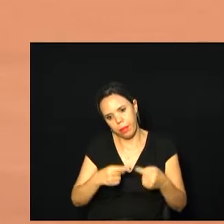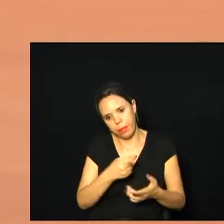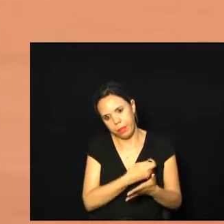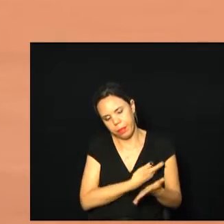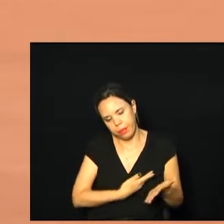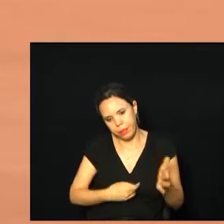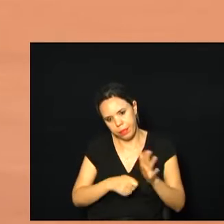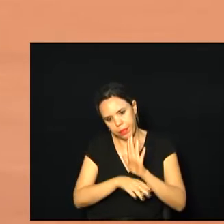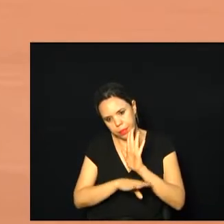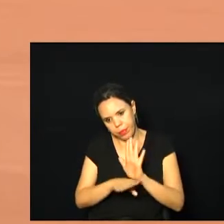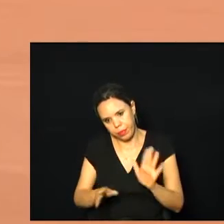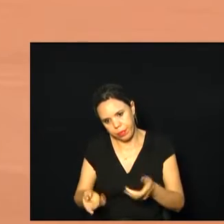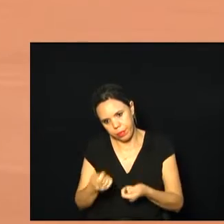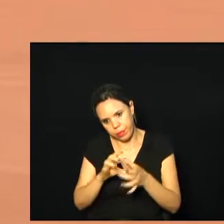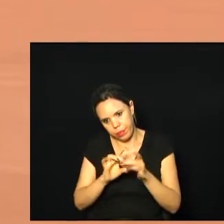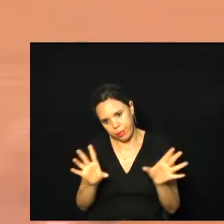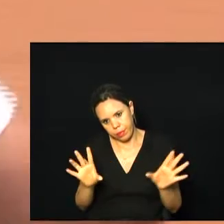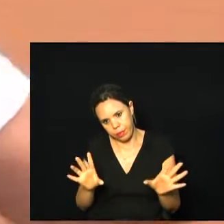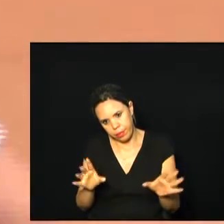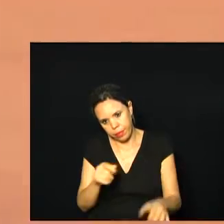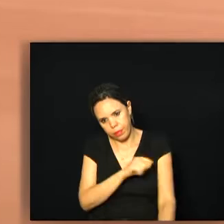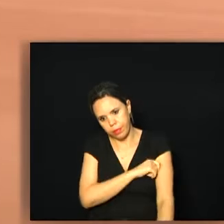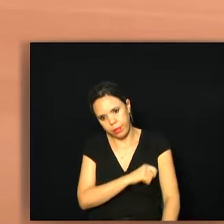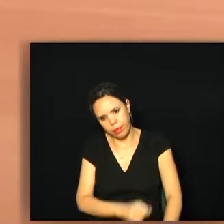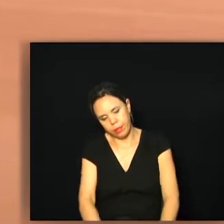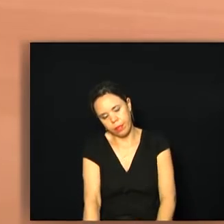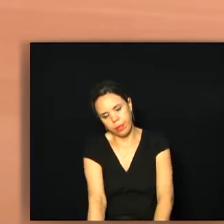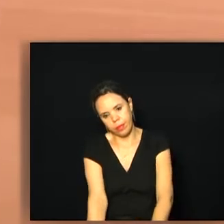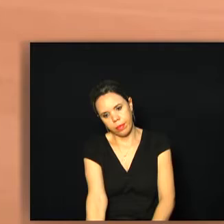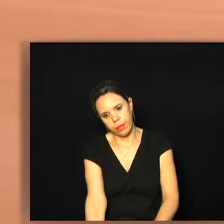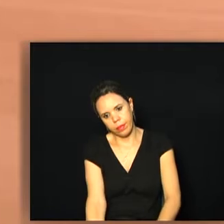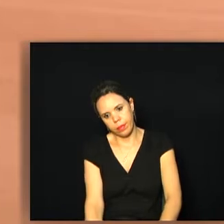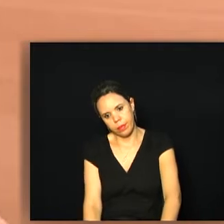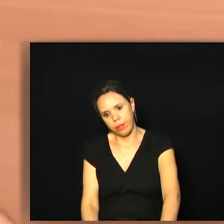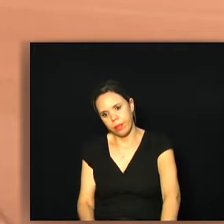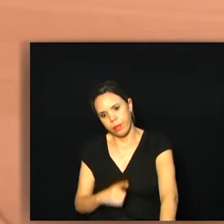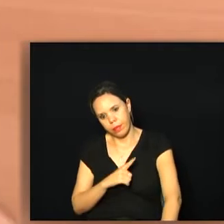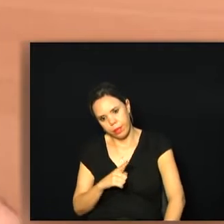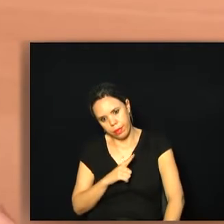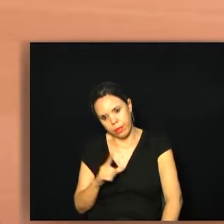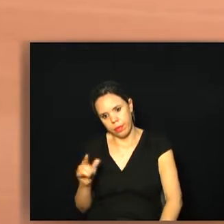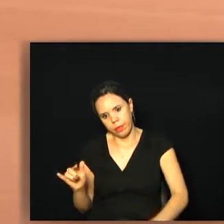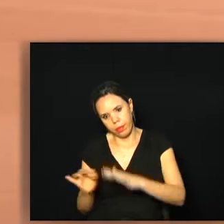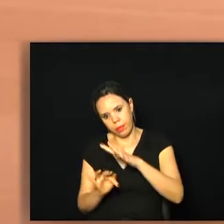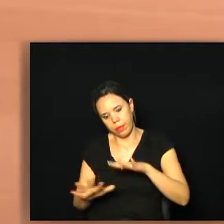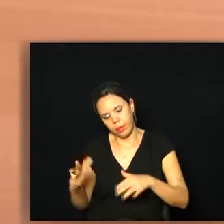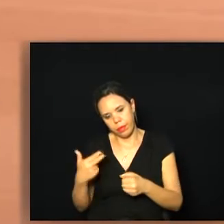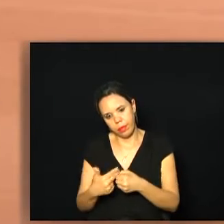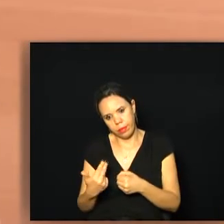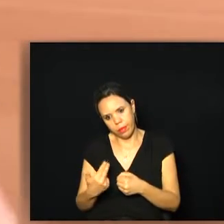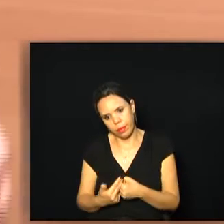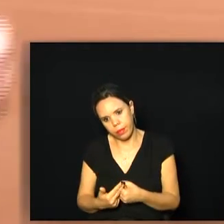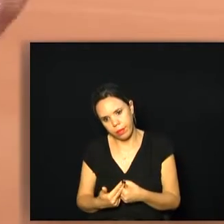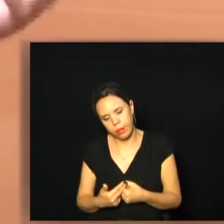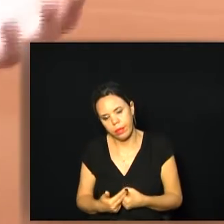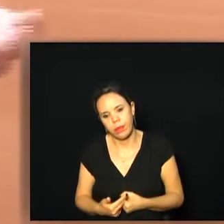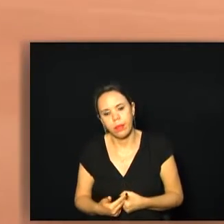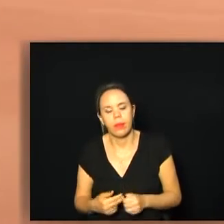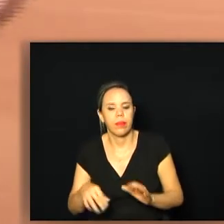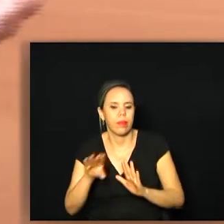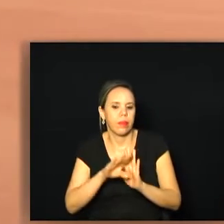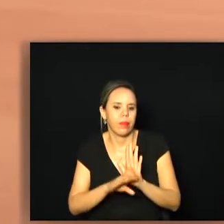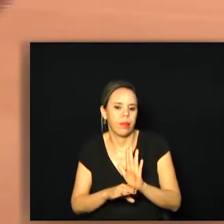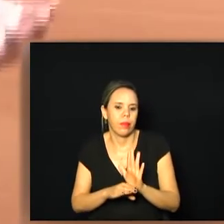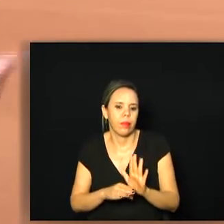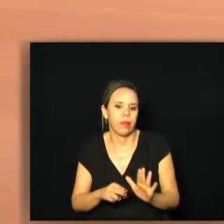políticas públicas à disposição dos estudantes. A existência do Instituto Federal, da Unicamp e de programas